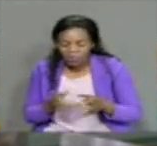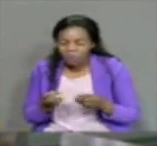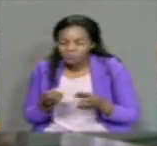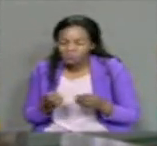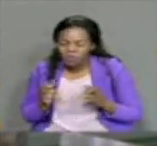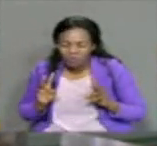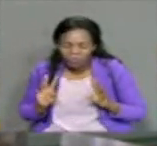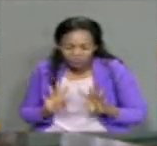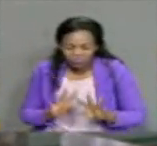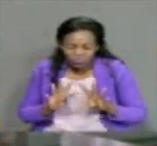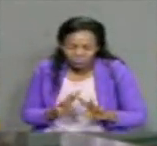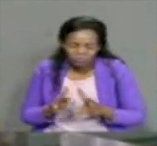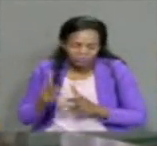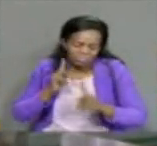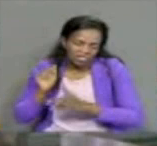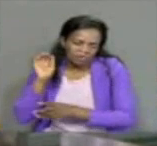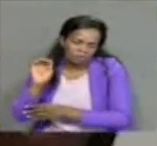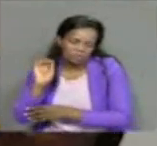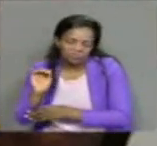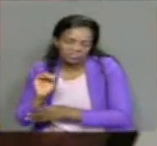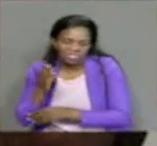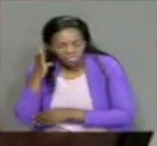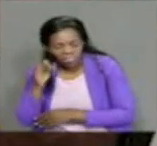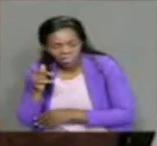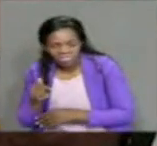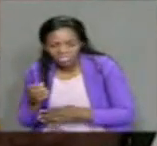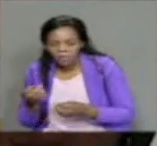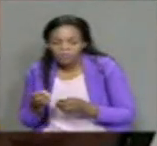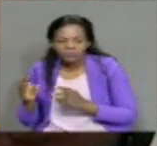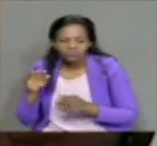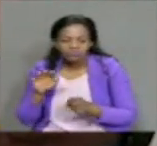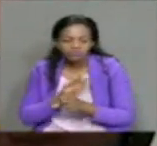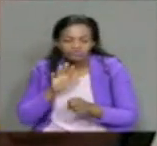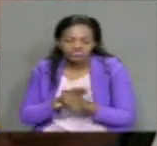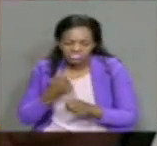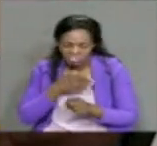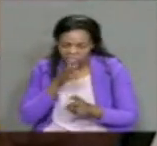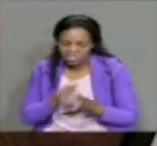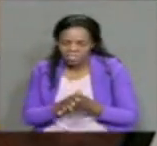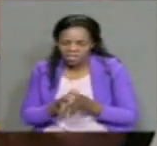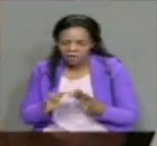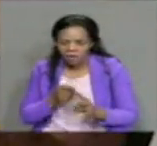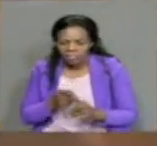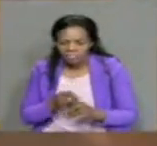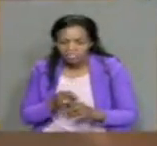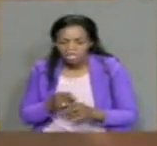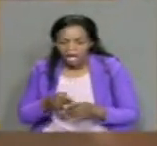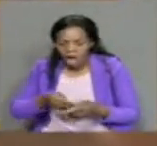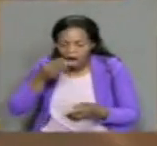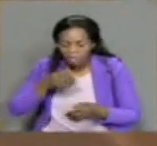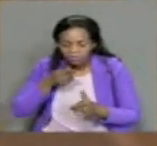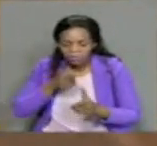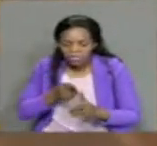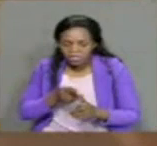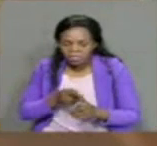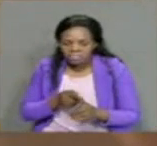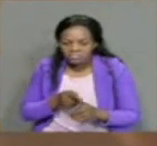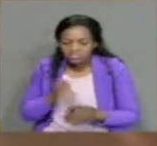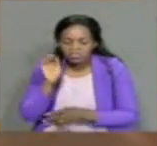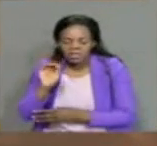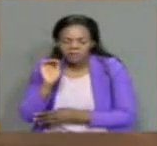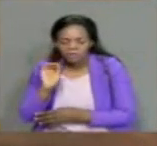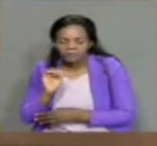né, estão lotados. A gastronomia característica da região, desta vez, não esteve à altura,